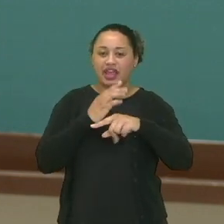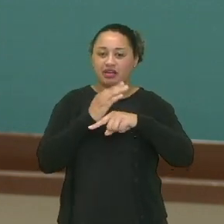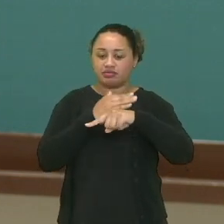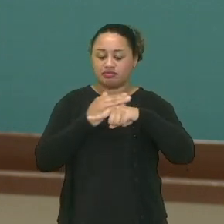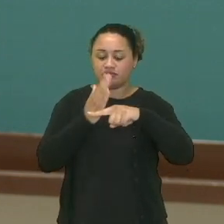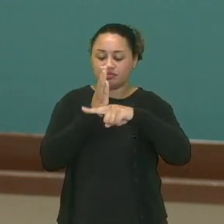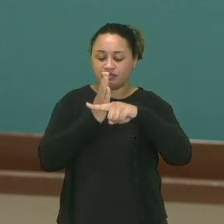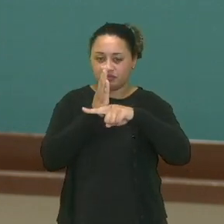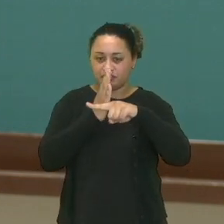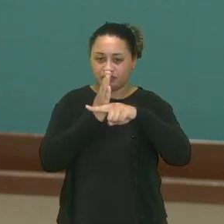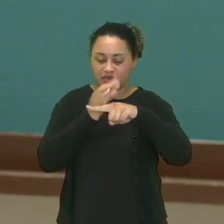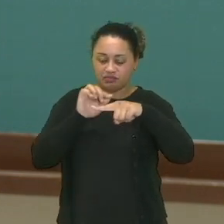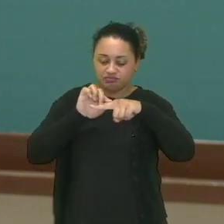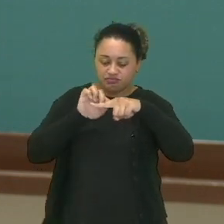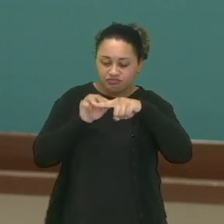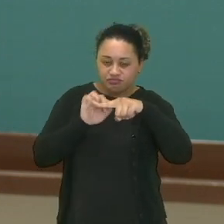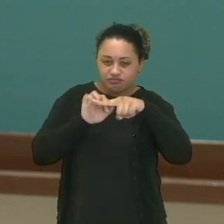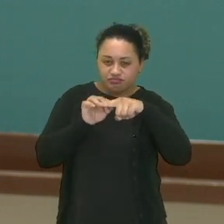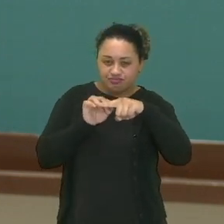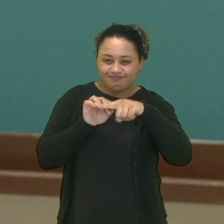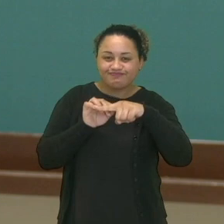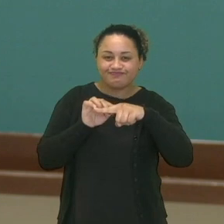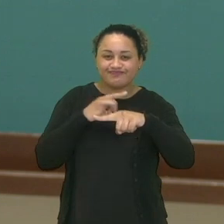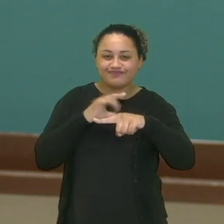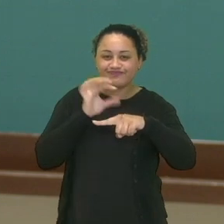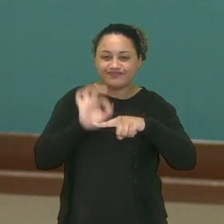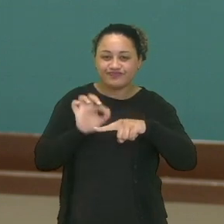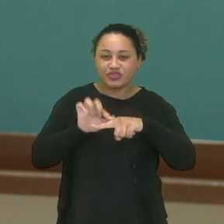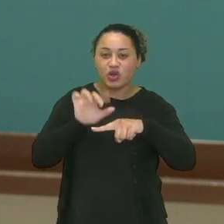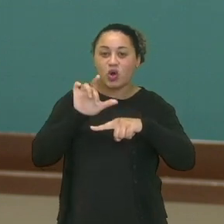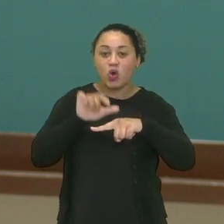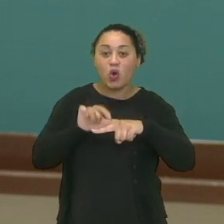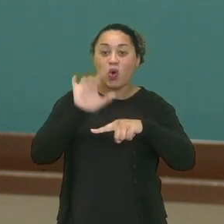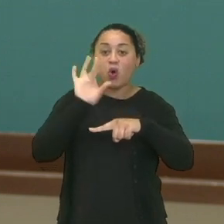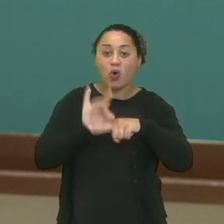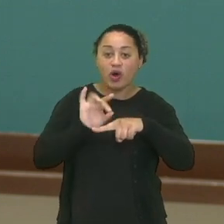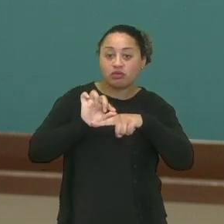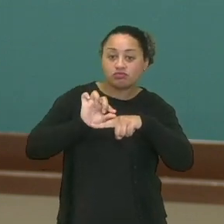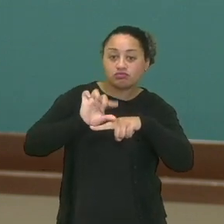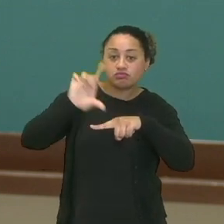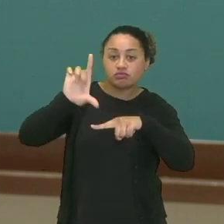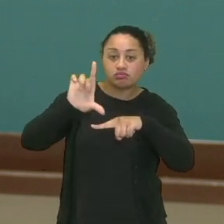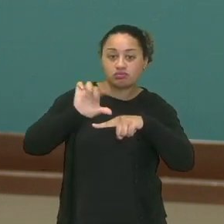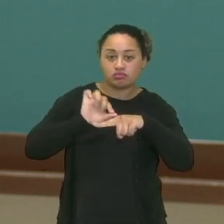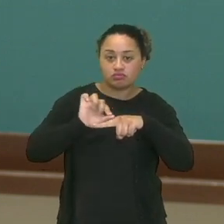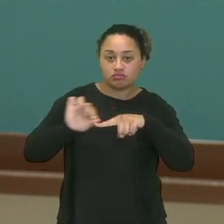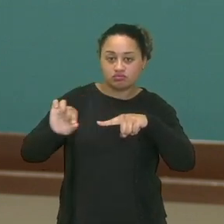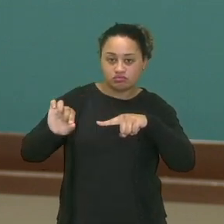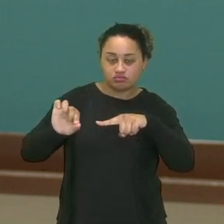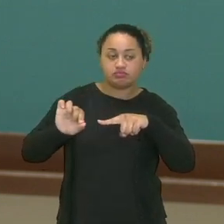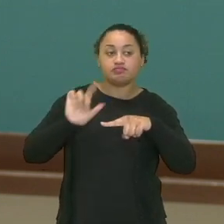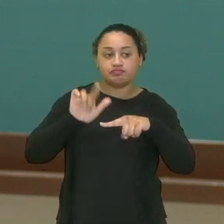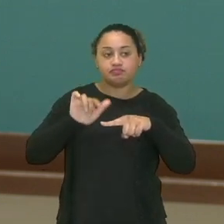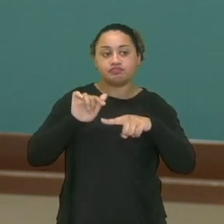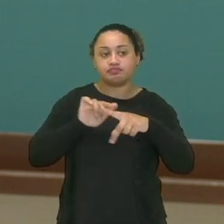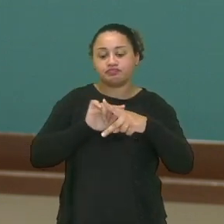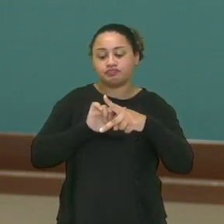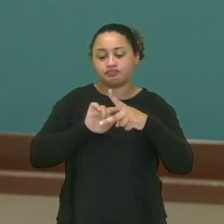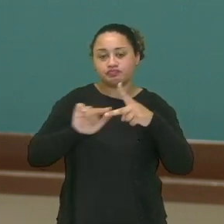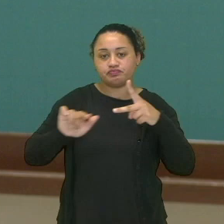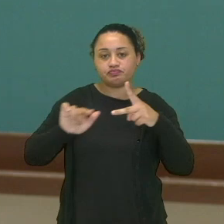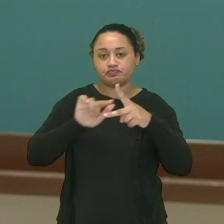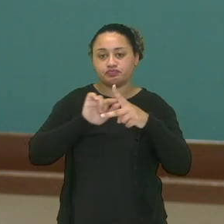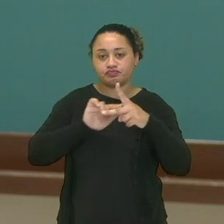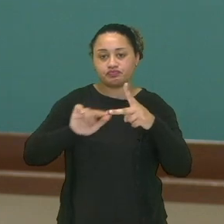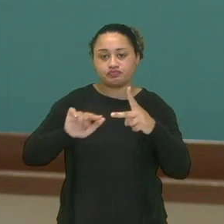vamos encostar isso aqui bem lá no vértice, bem na origem, de onde saem as retinhas, tá bom? Essa